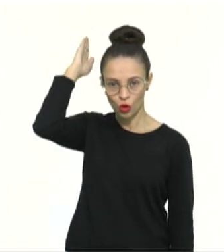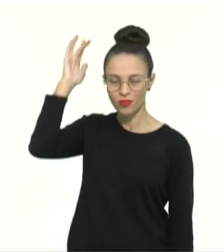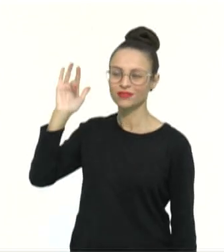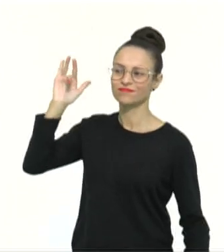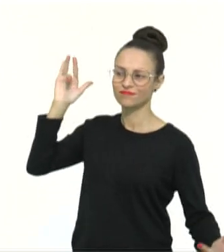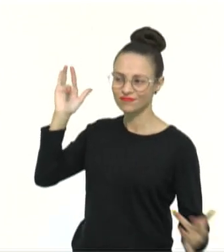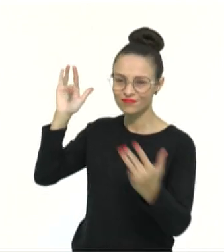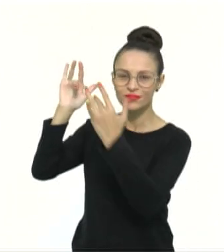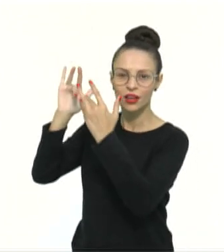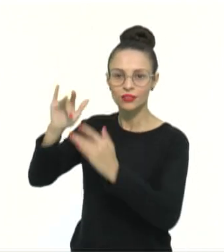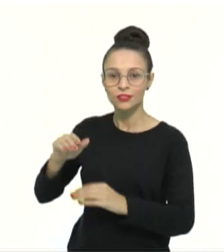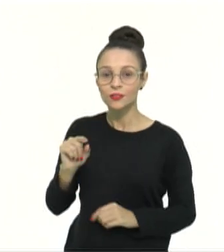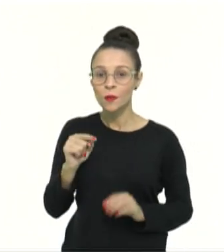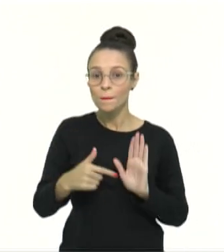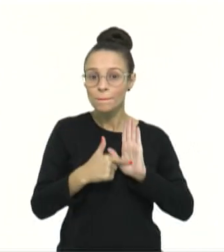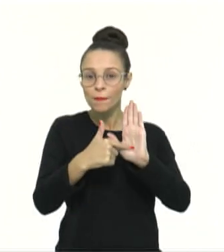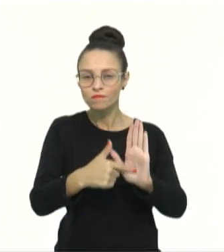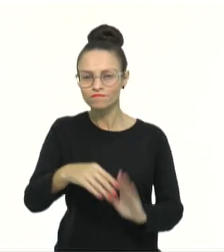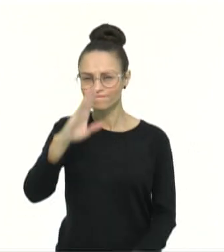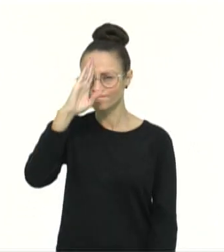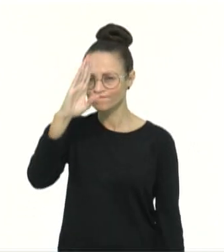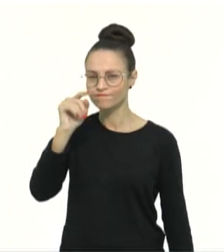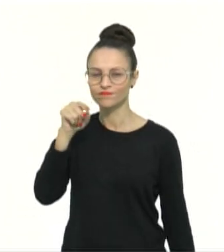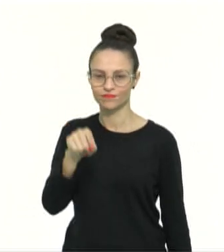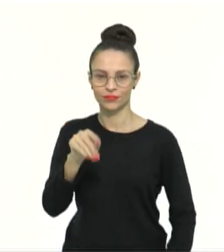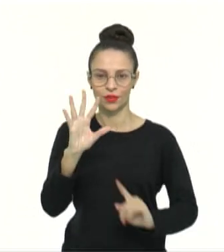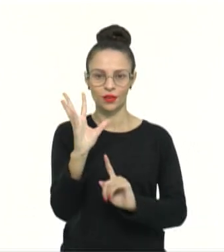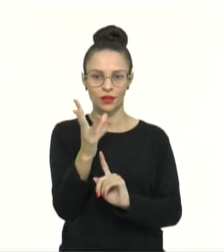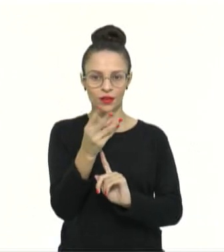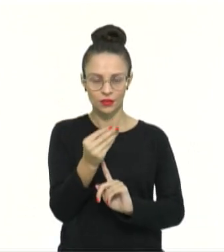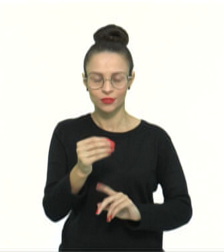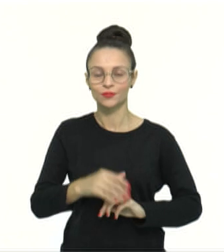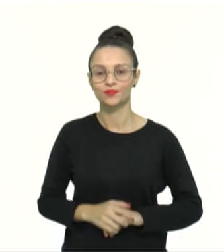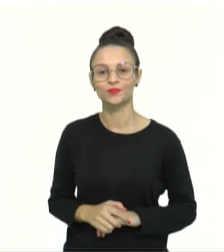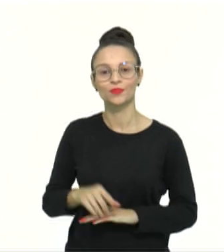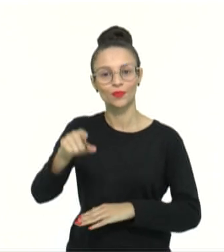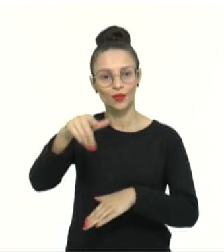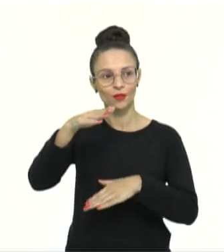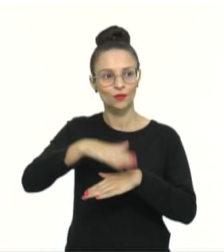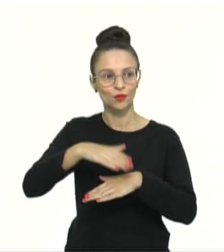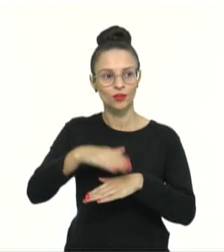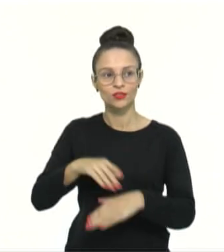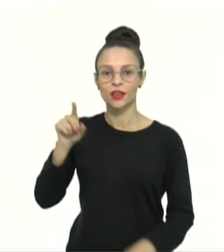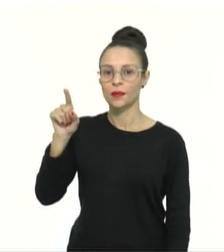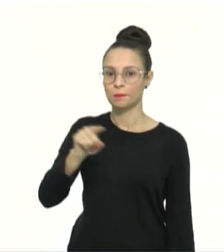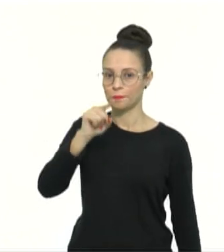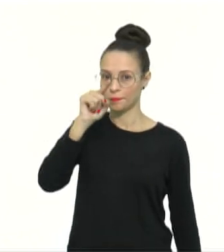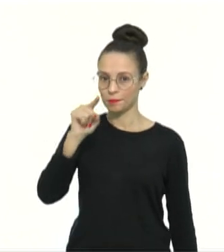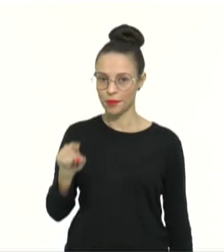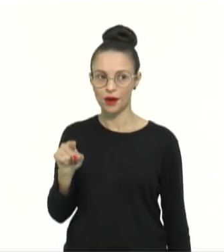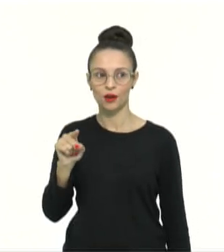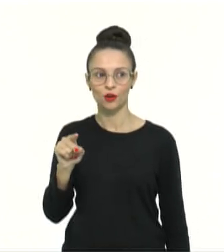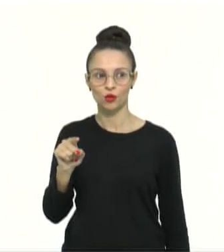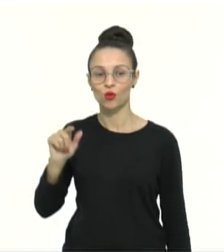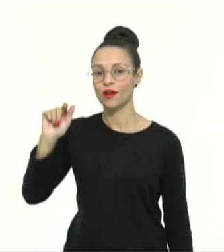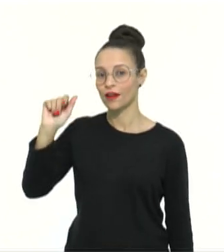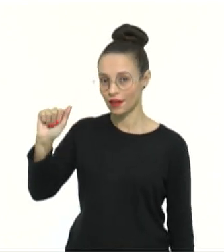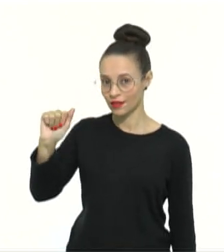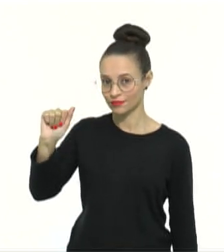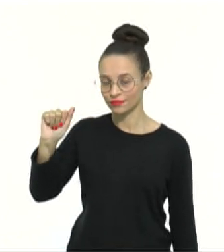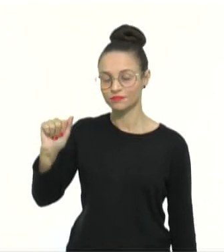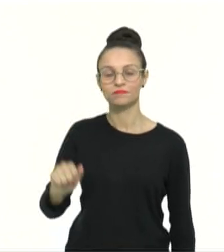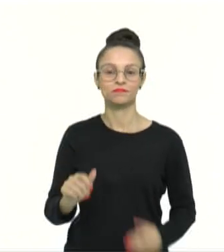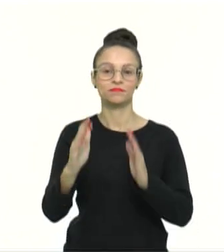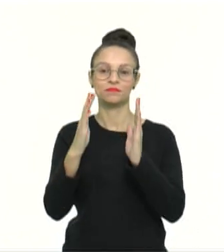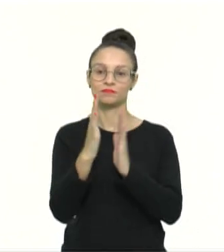classicismo enfatizou na arte? Se você então assinalou a alternativa A,